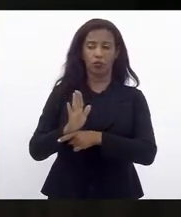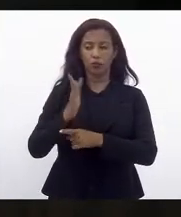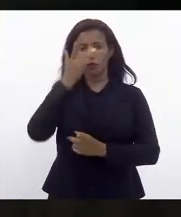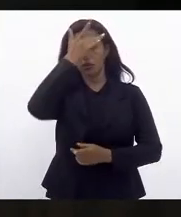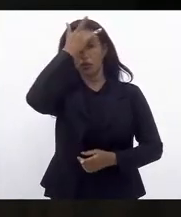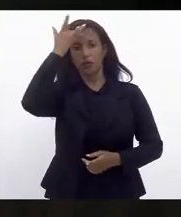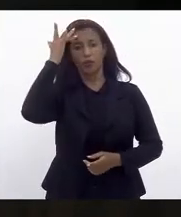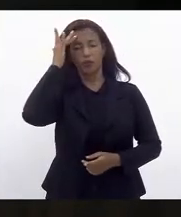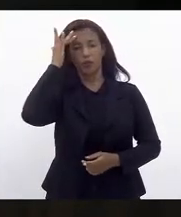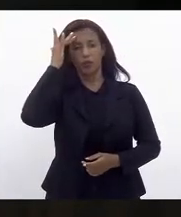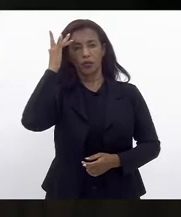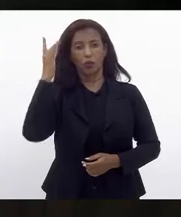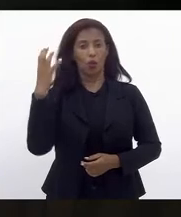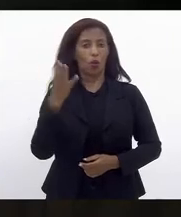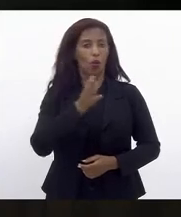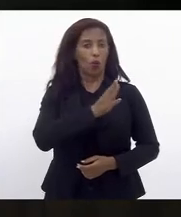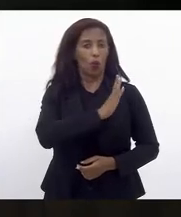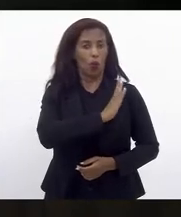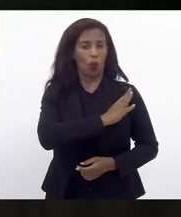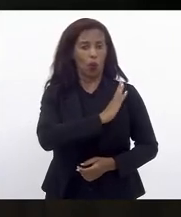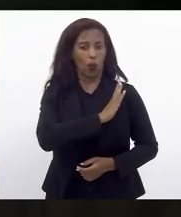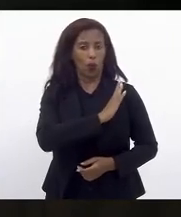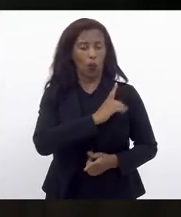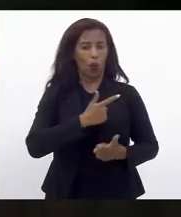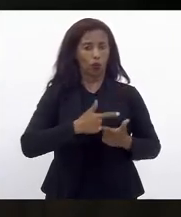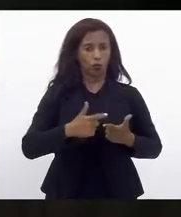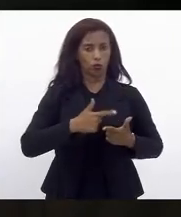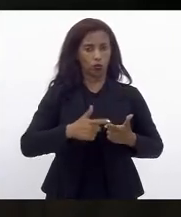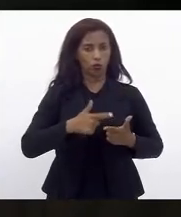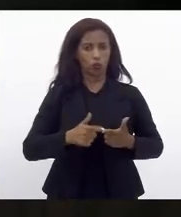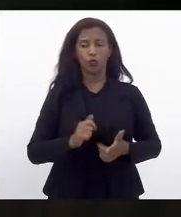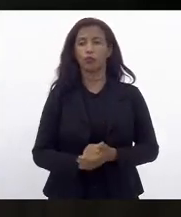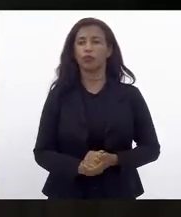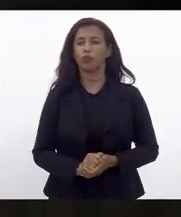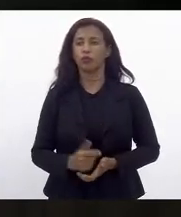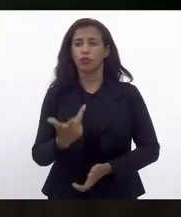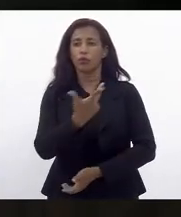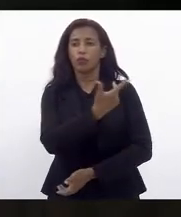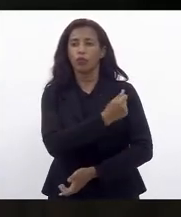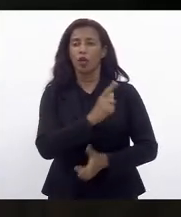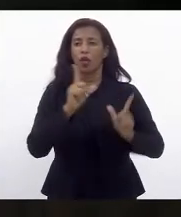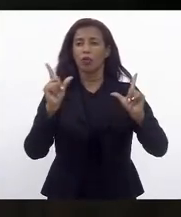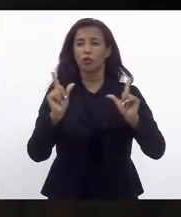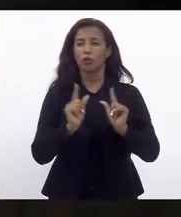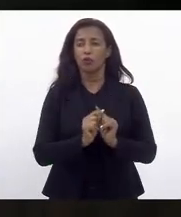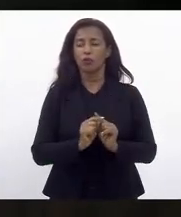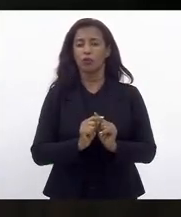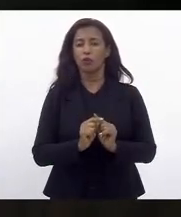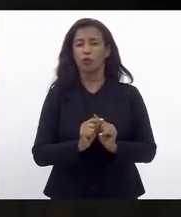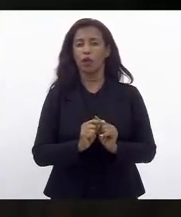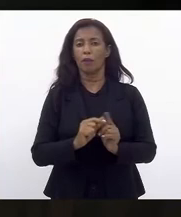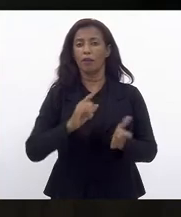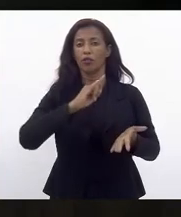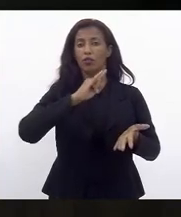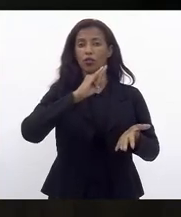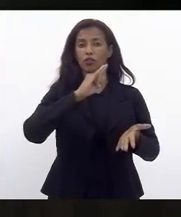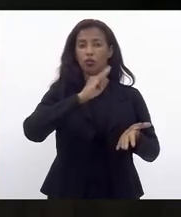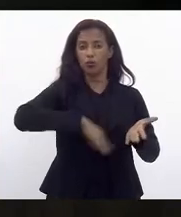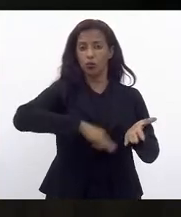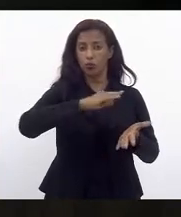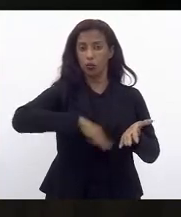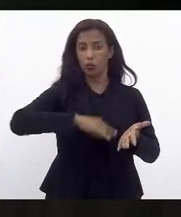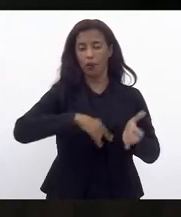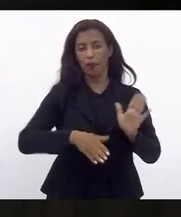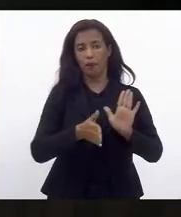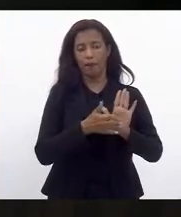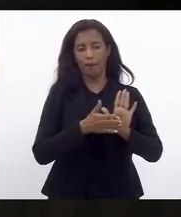pacientes com insuficiência cardíaca com fração de ejeção reduzida a partir de nota técnica, pendente de pareceres das